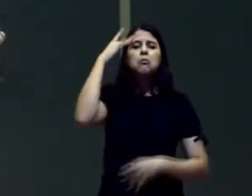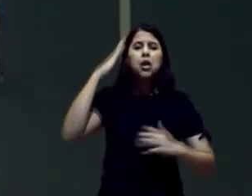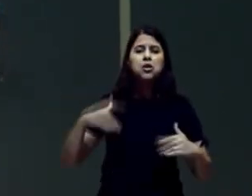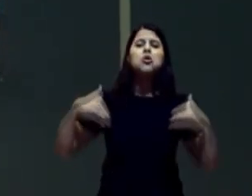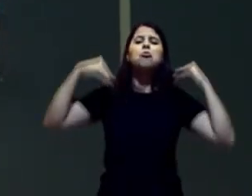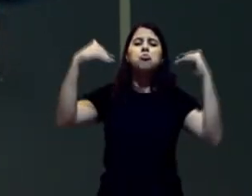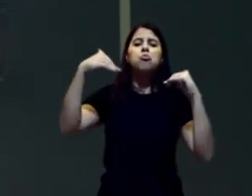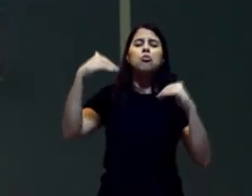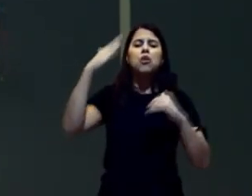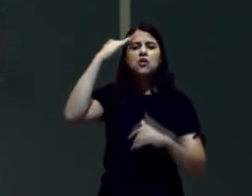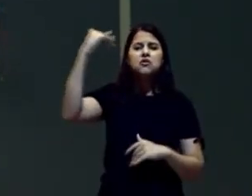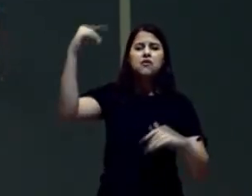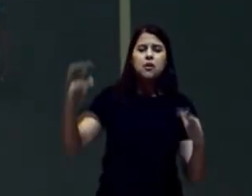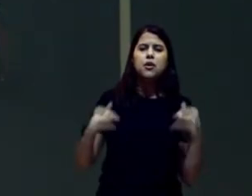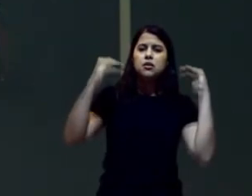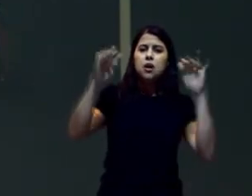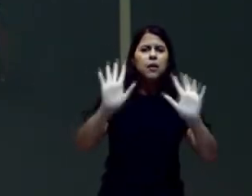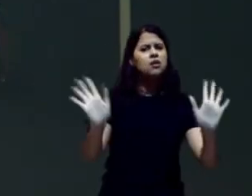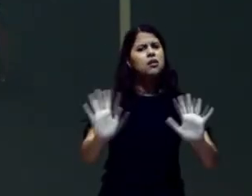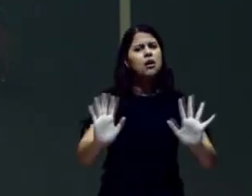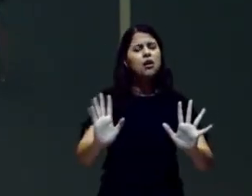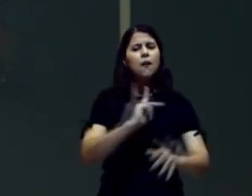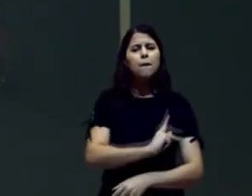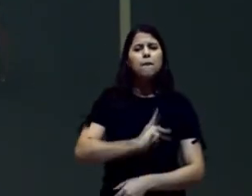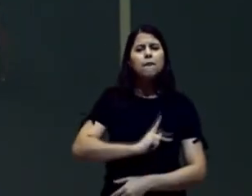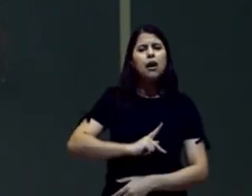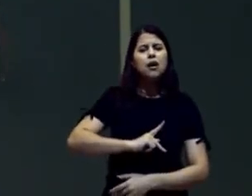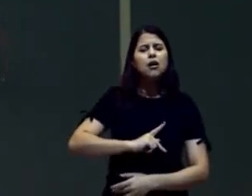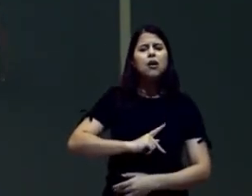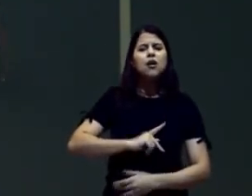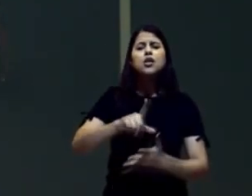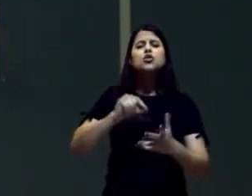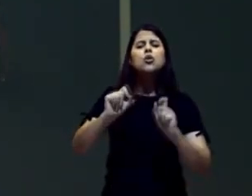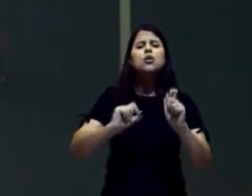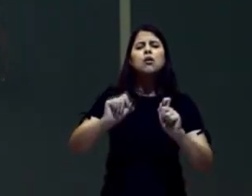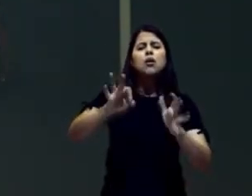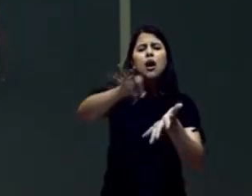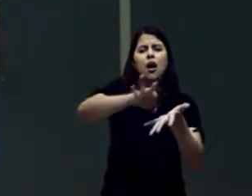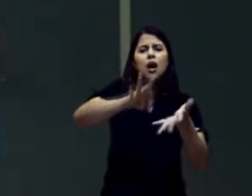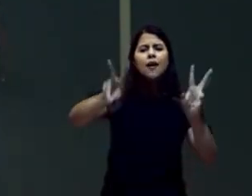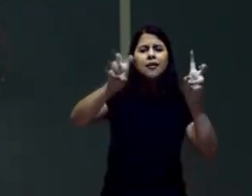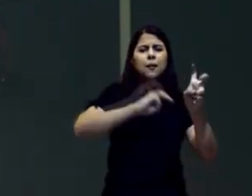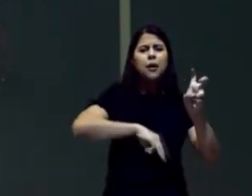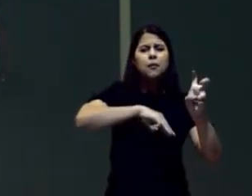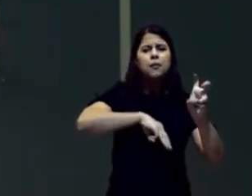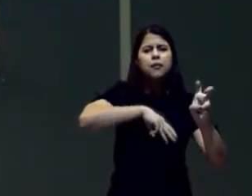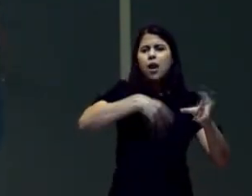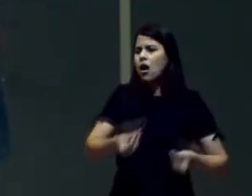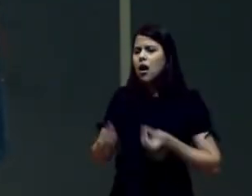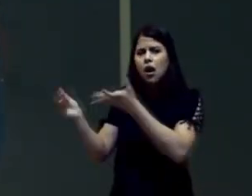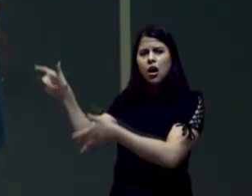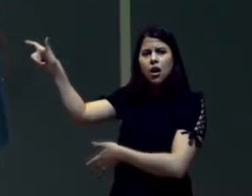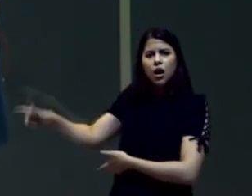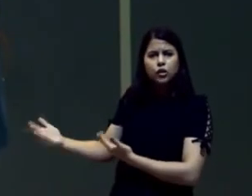não. Paulo escreve as suas últimas palavras falando de missão e escrevendo a um jovem de aproximadamente